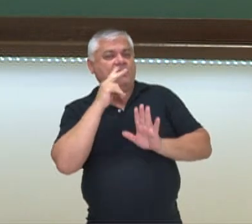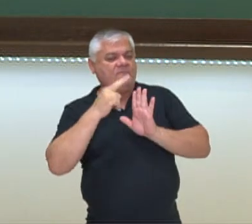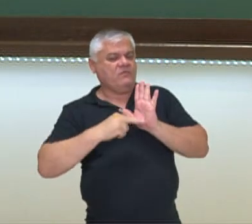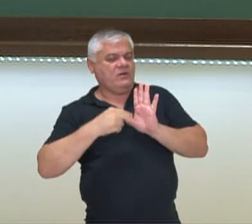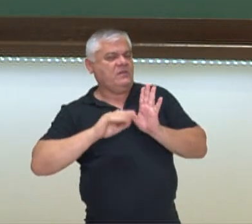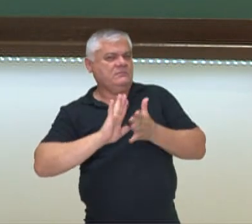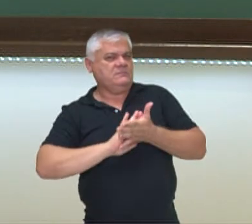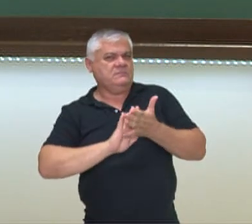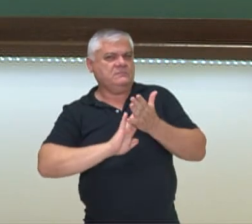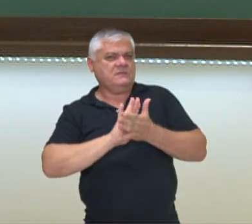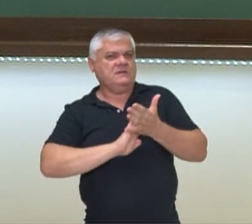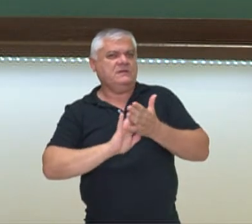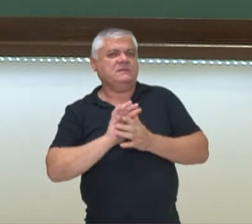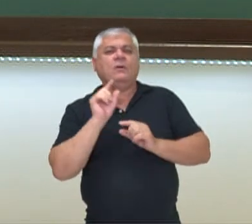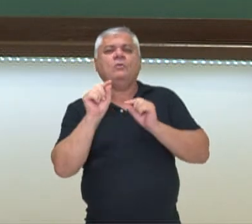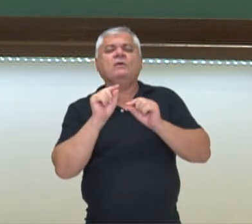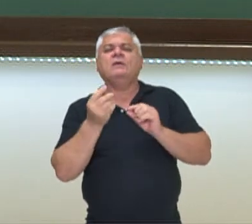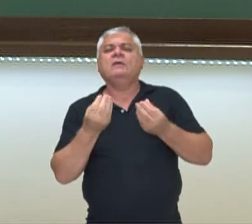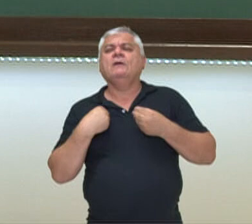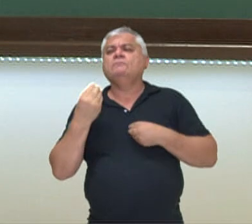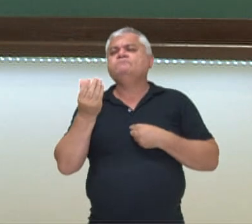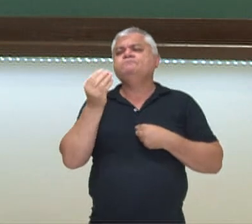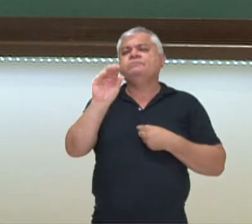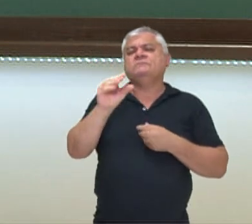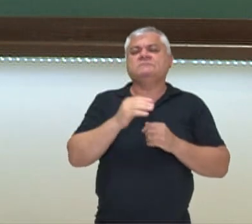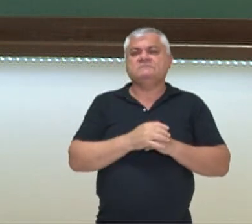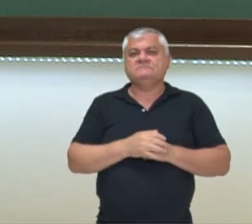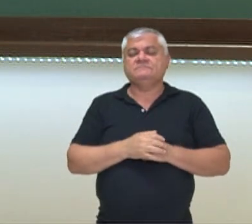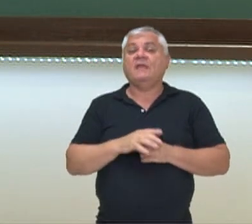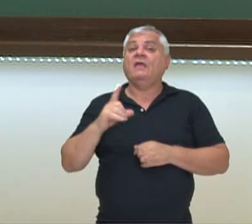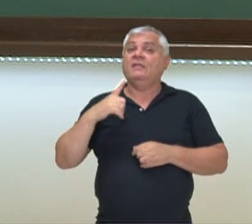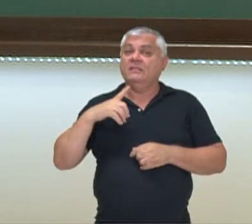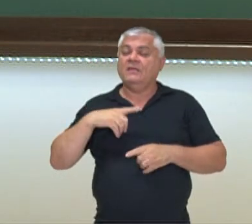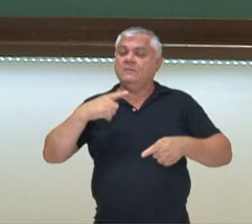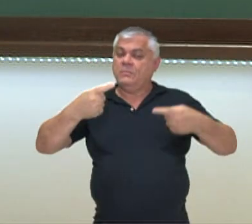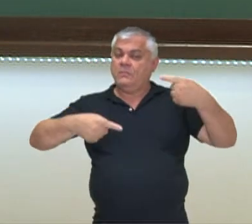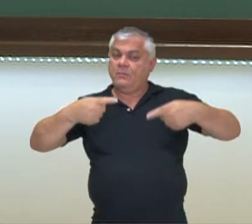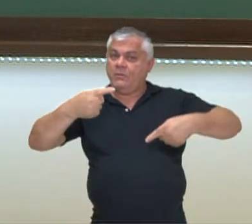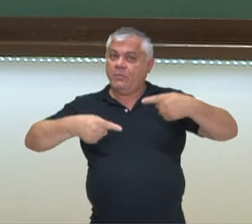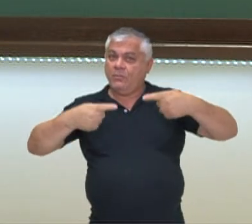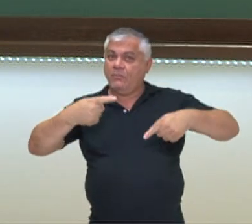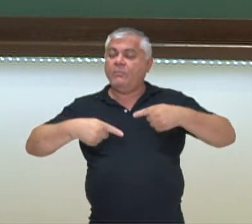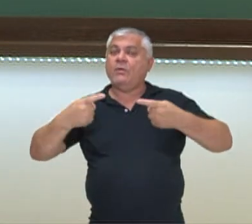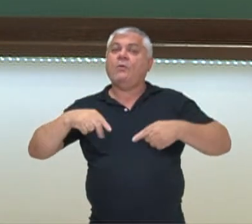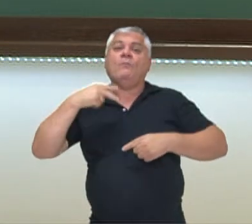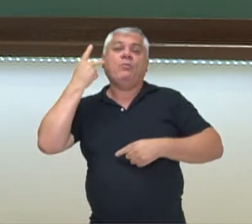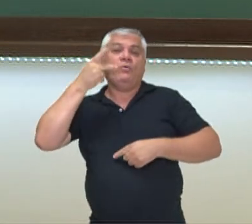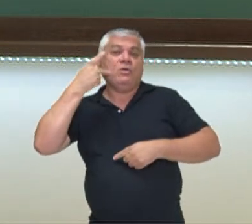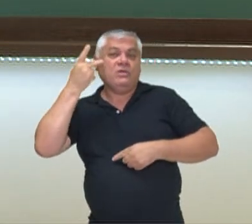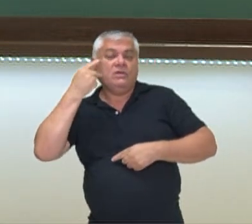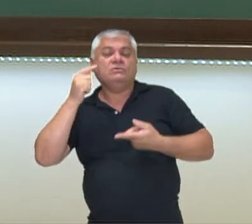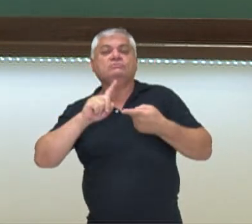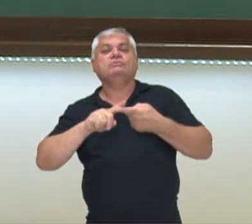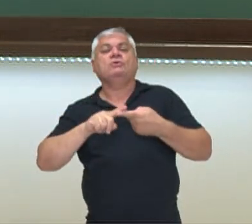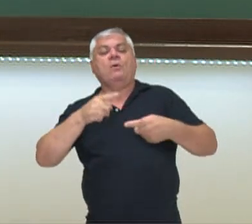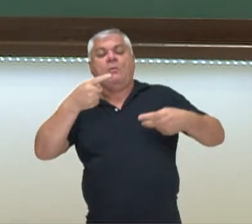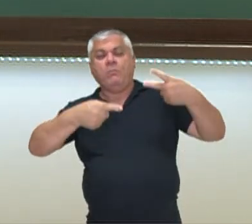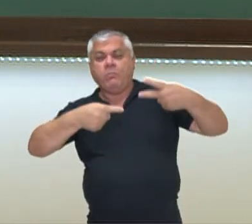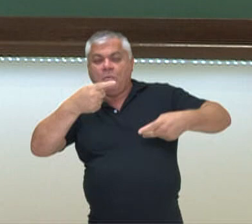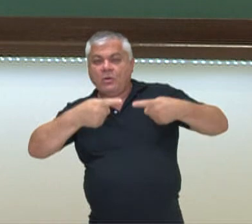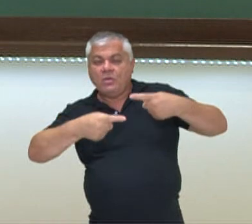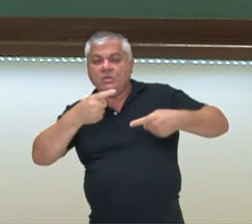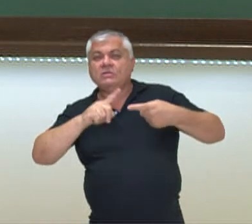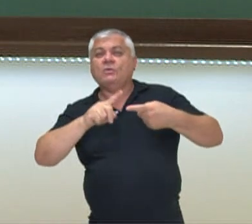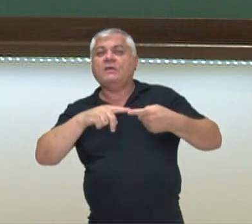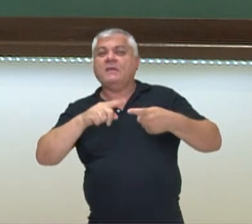tenham uma noção, o que basicamente eu coloquei. Coloquei que é um conflito político ideológico, que é uma disputa que visou principalmente